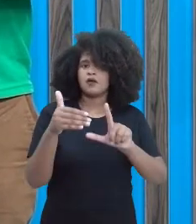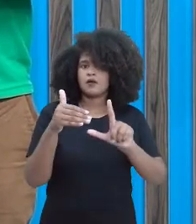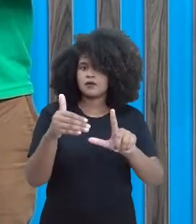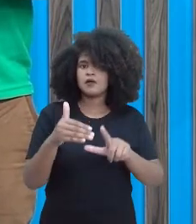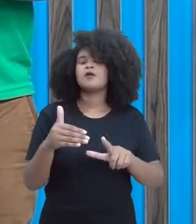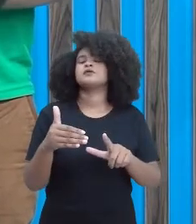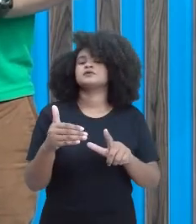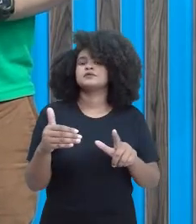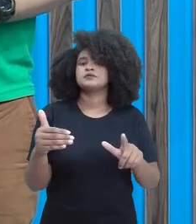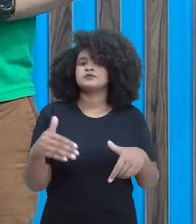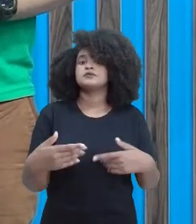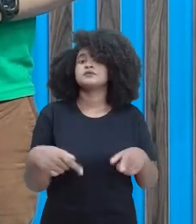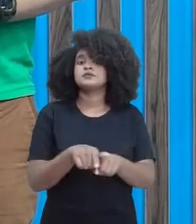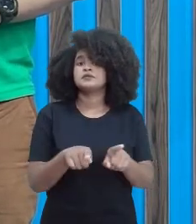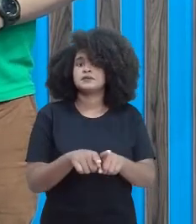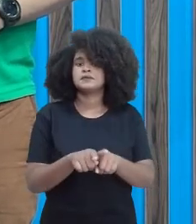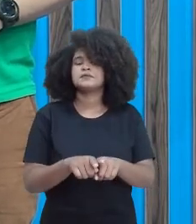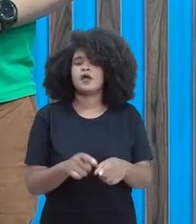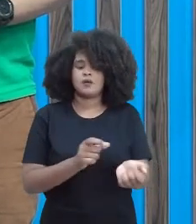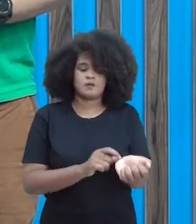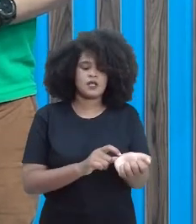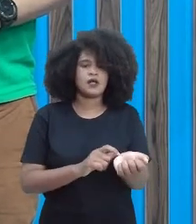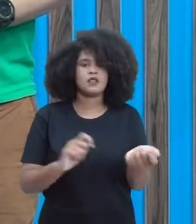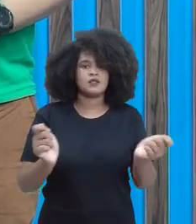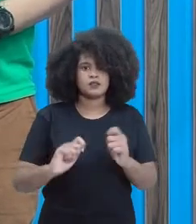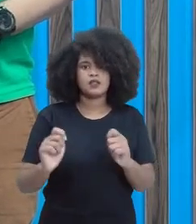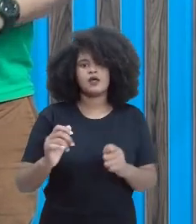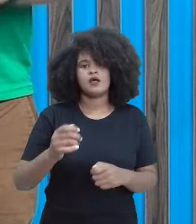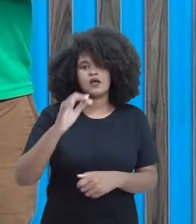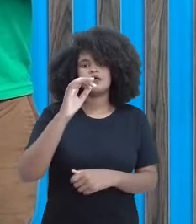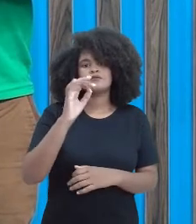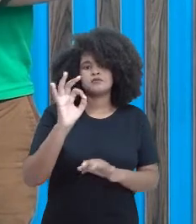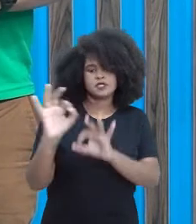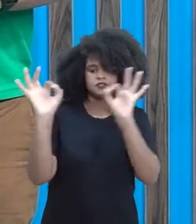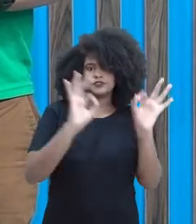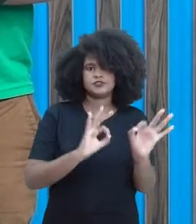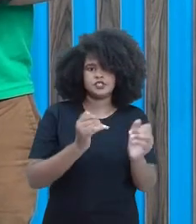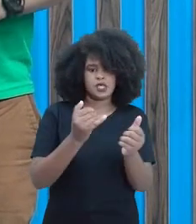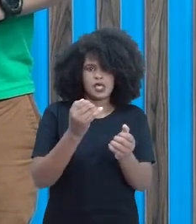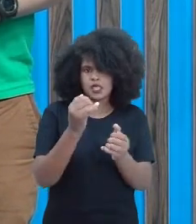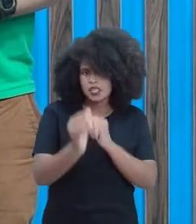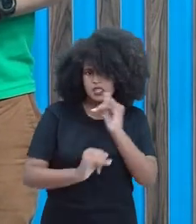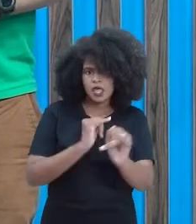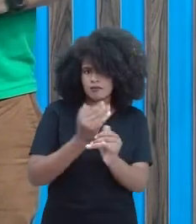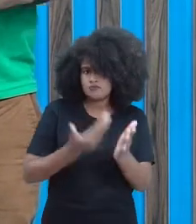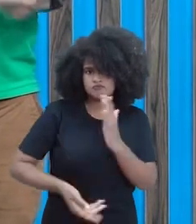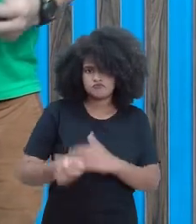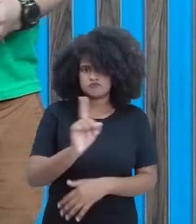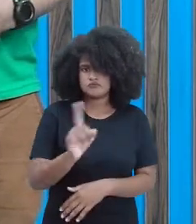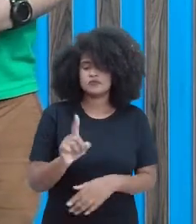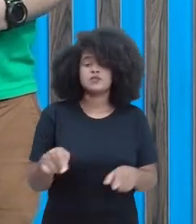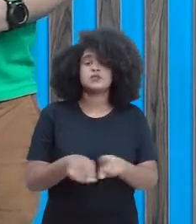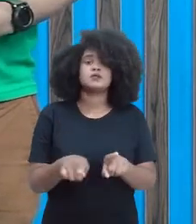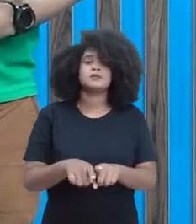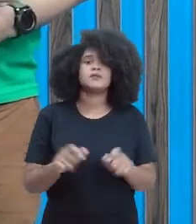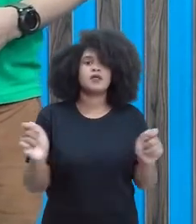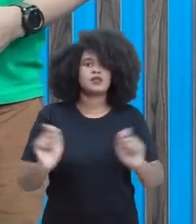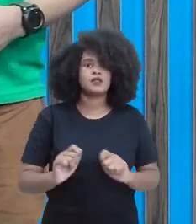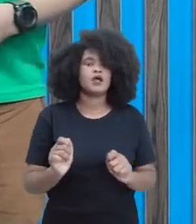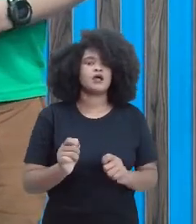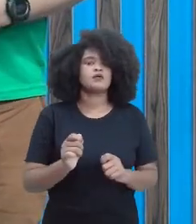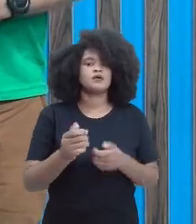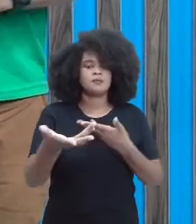ver essas aulas ao vivo pelo aplicativo, não vai gastar nada. Você pode interagir com a gente ao vivo, mandar recado, como o pessoal já está mandando